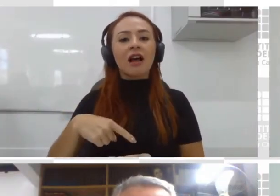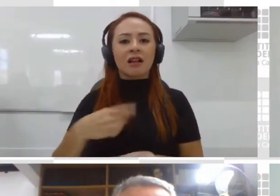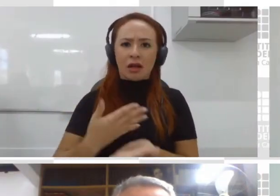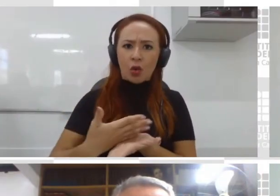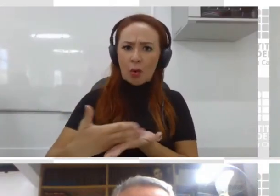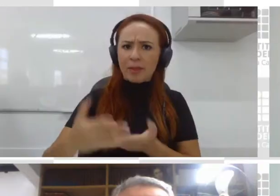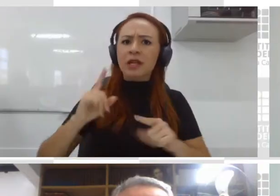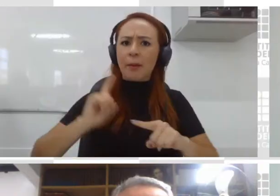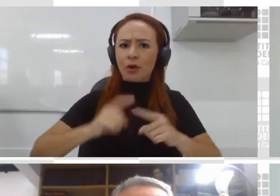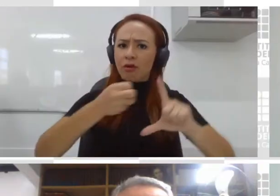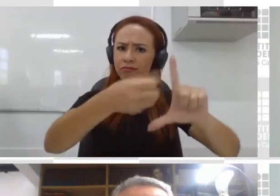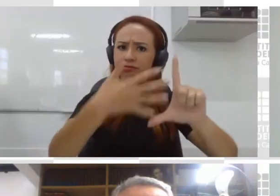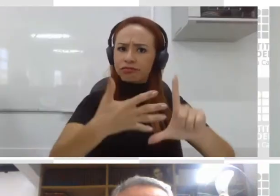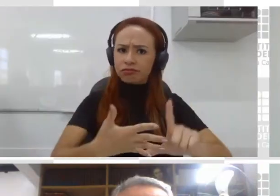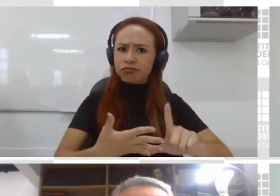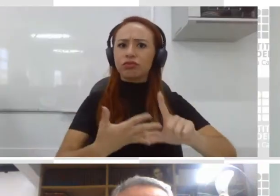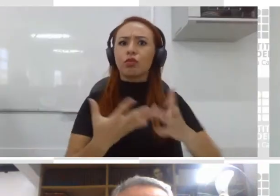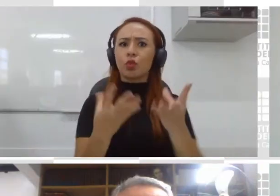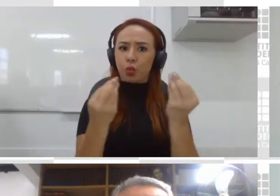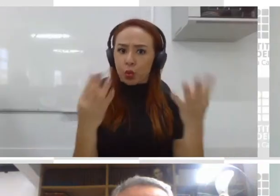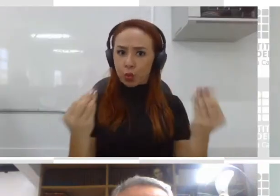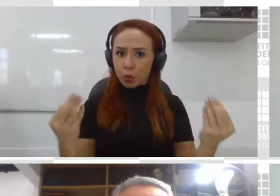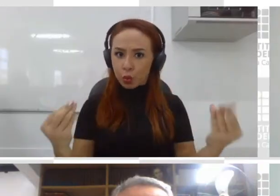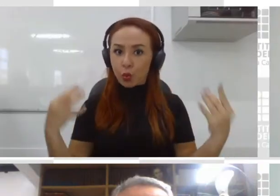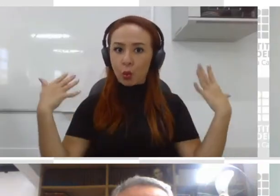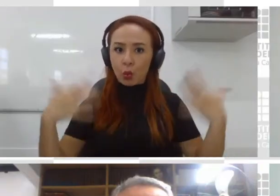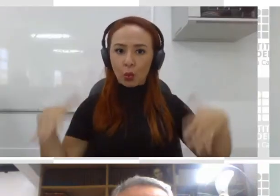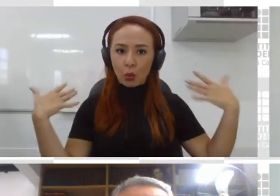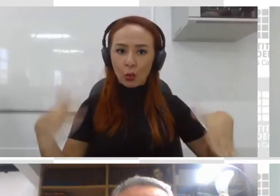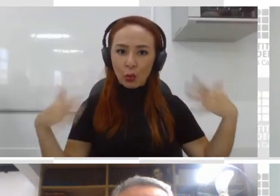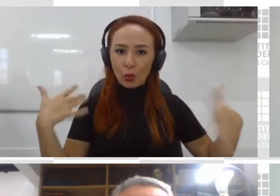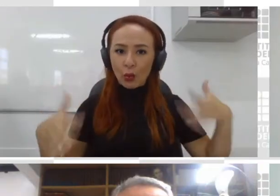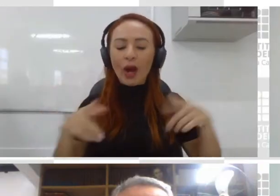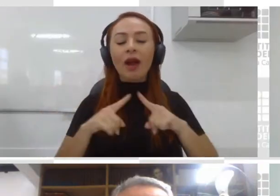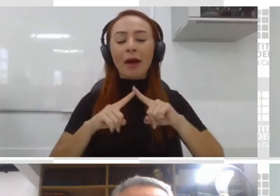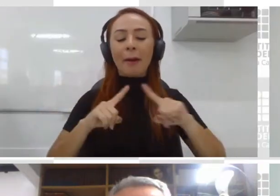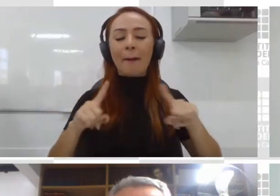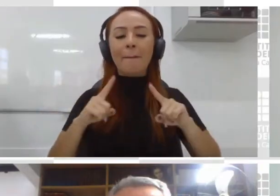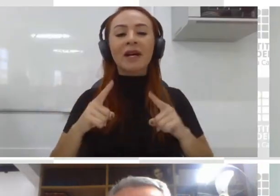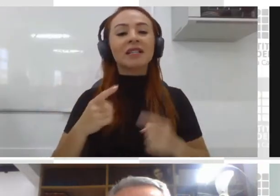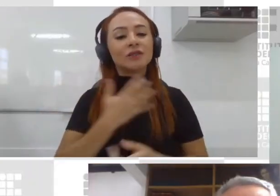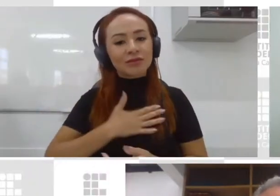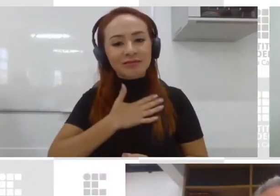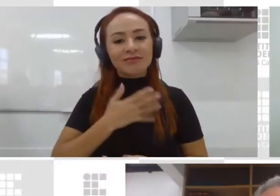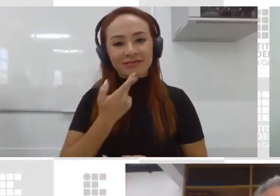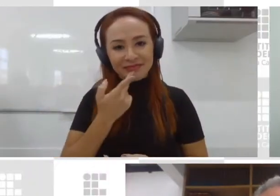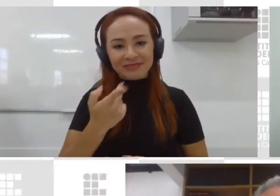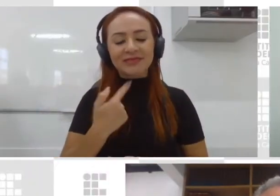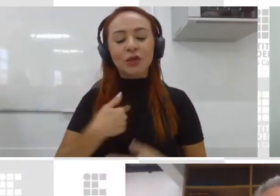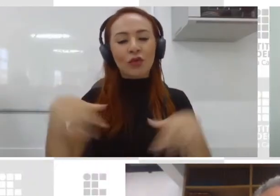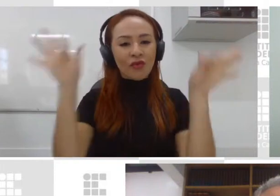de mais nada. Então, vamos lá, eu vou já compartilhando a minha tela.